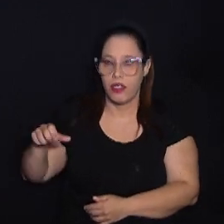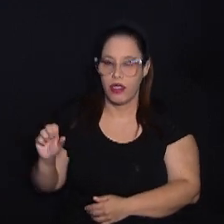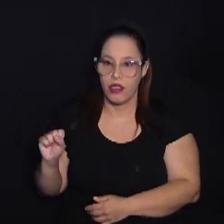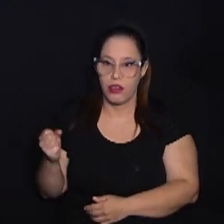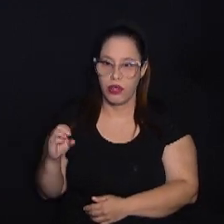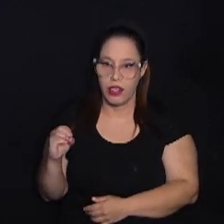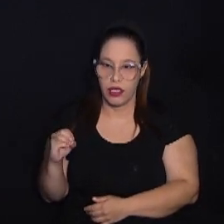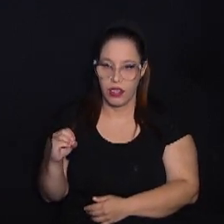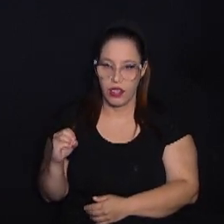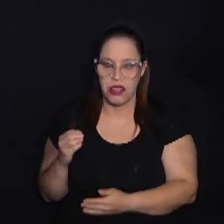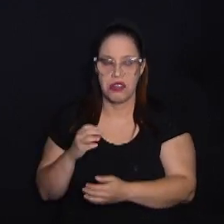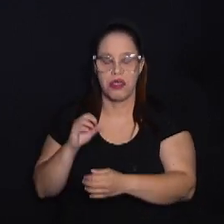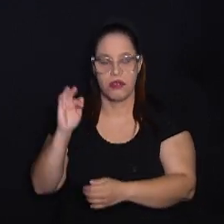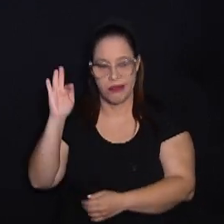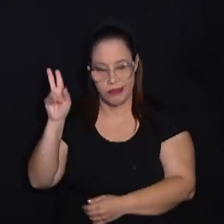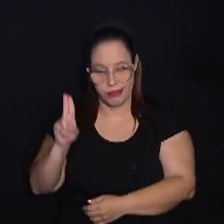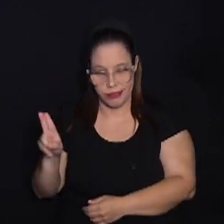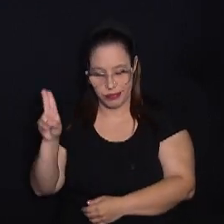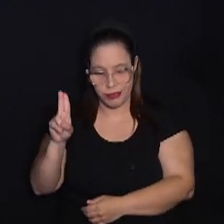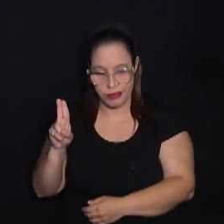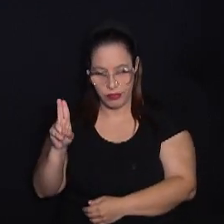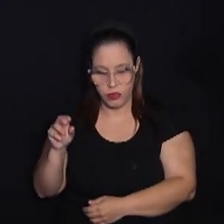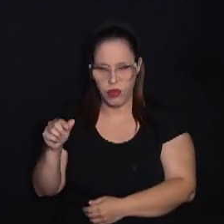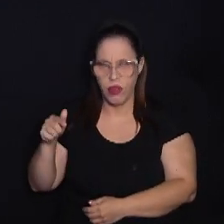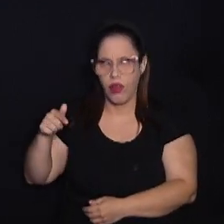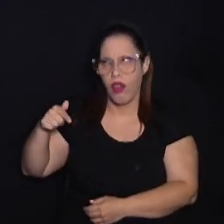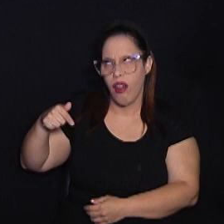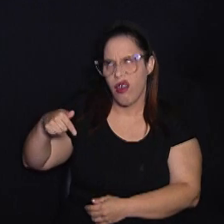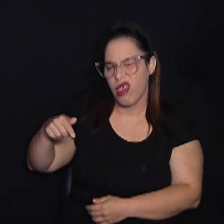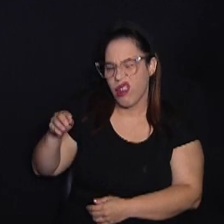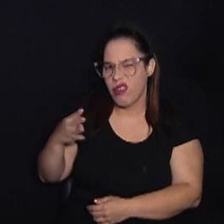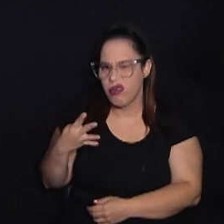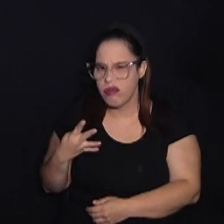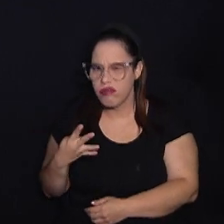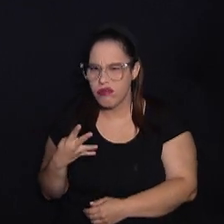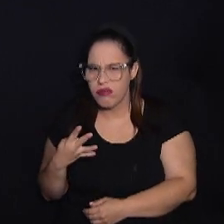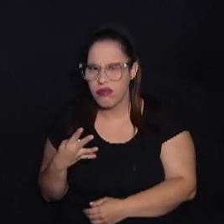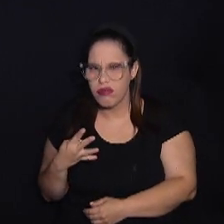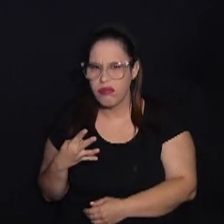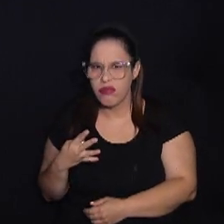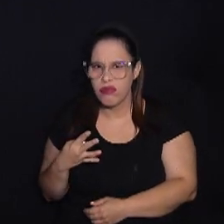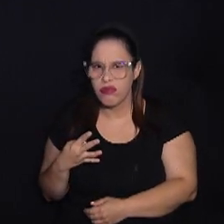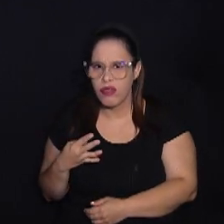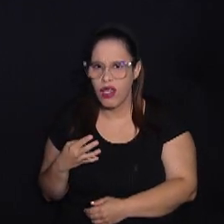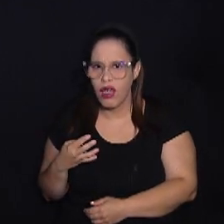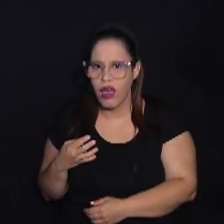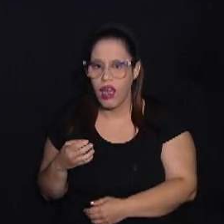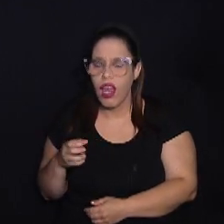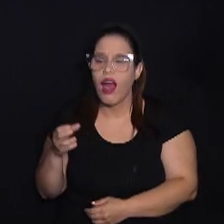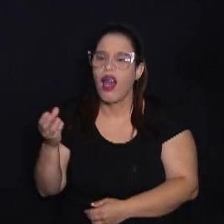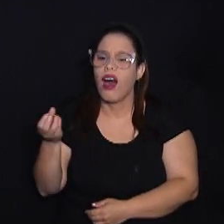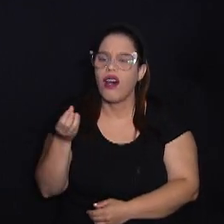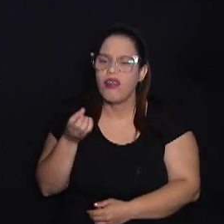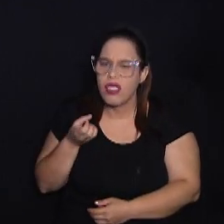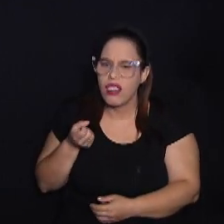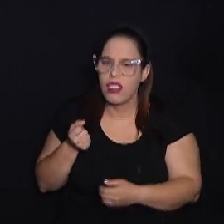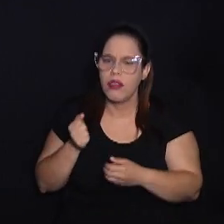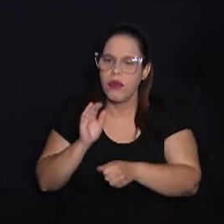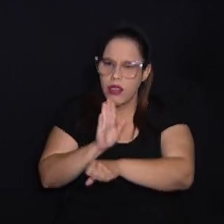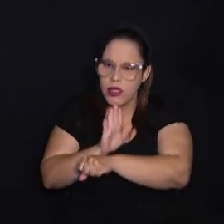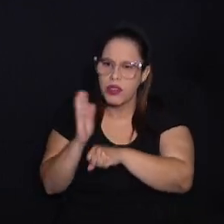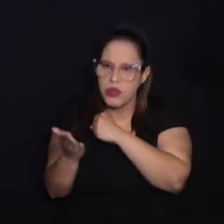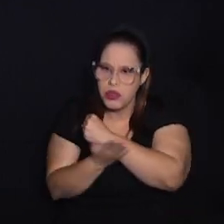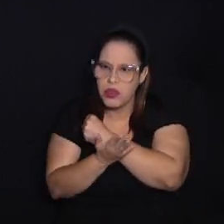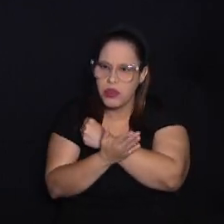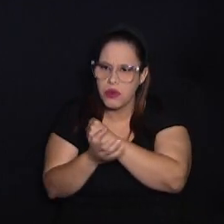Campinas. Em 74, alguém vem arrumar o microfone melhor para mim, por favor?